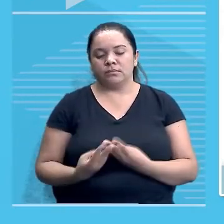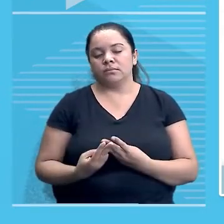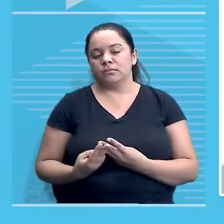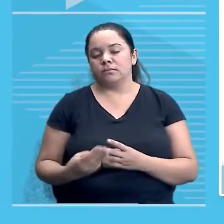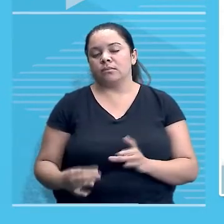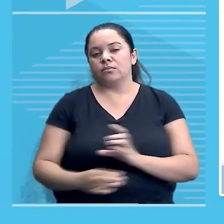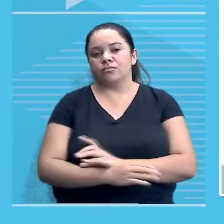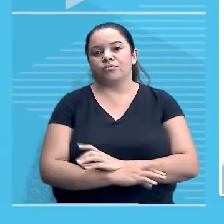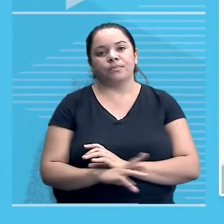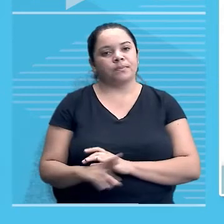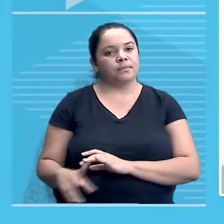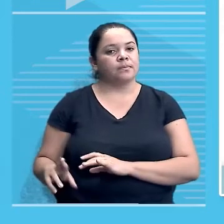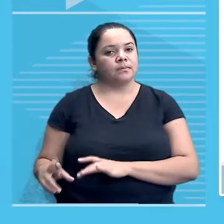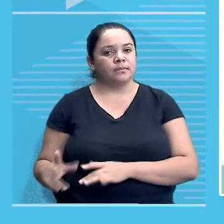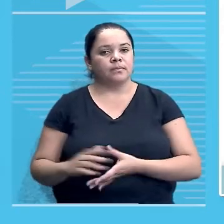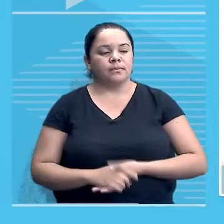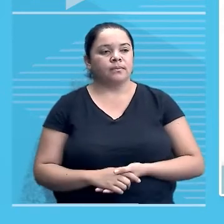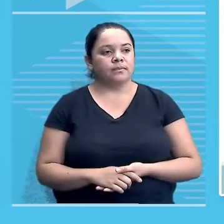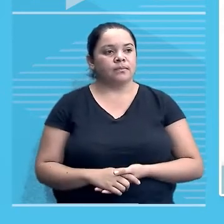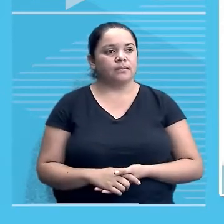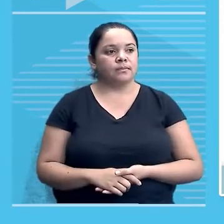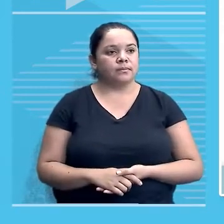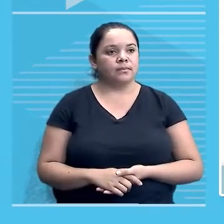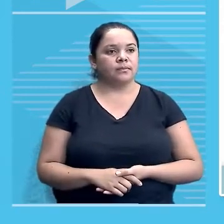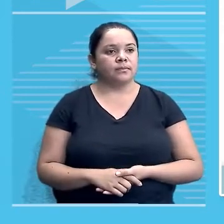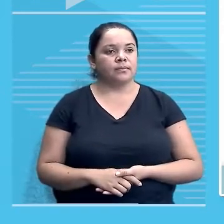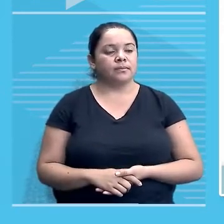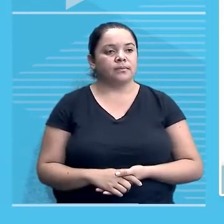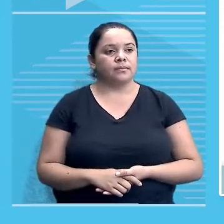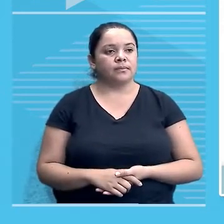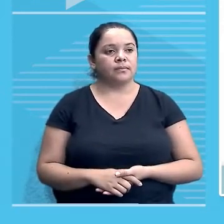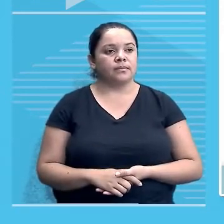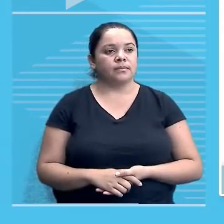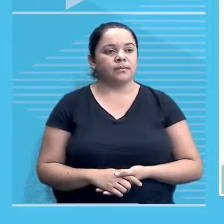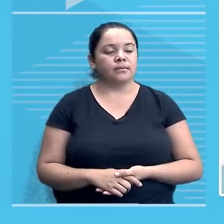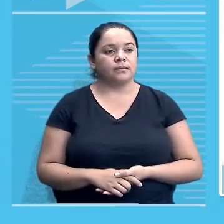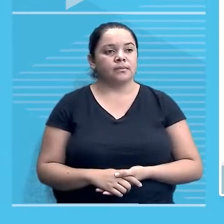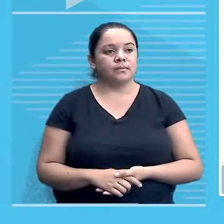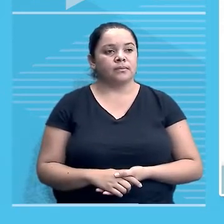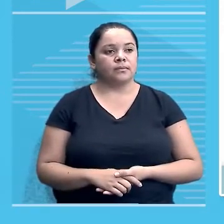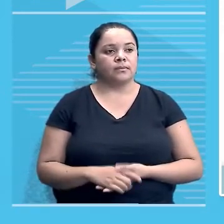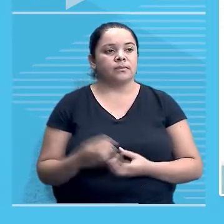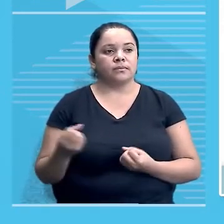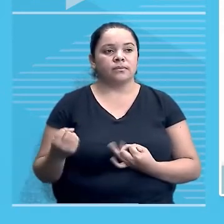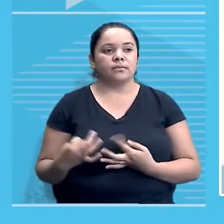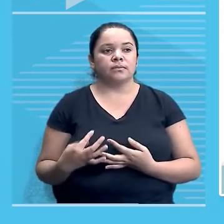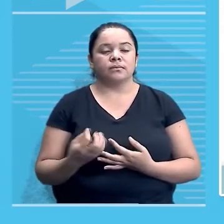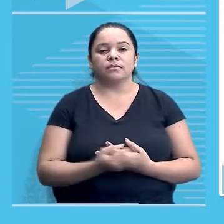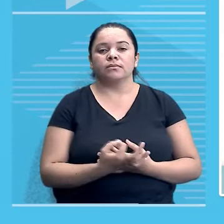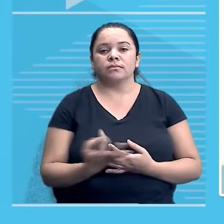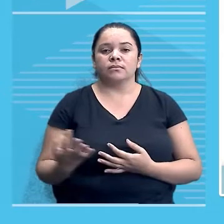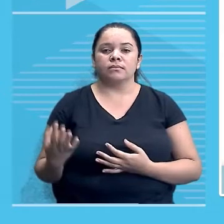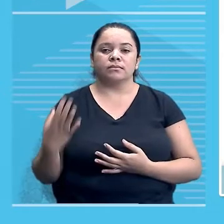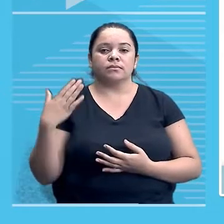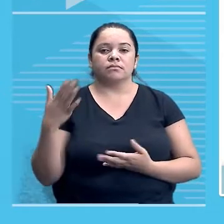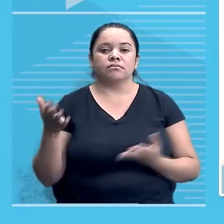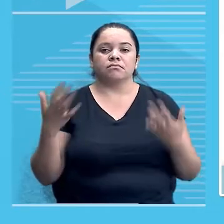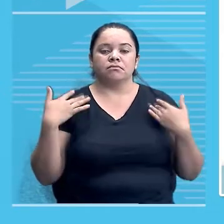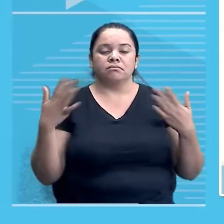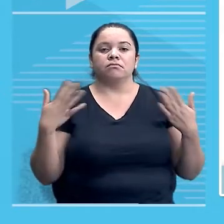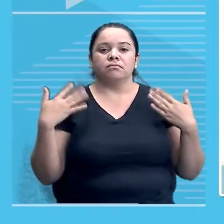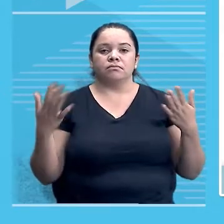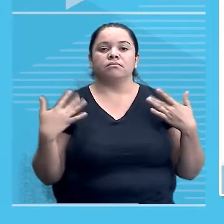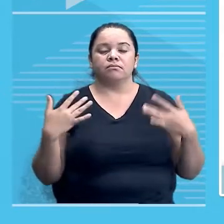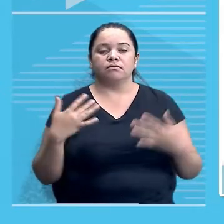Certo? Então, ela vai estar falando mais na frente que vai ser uma quantidade de calor para